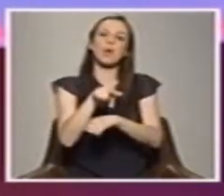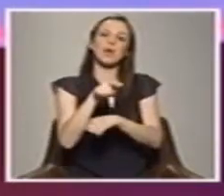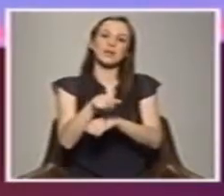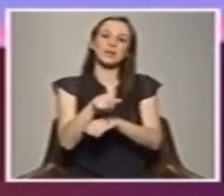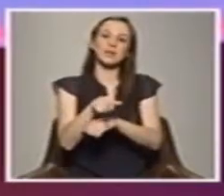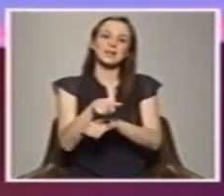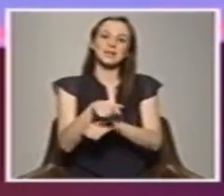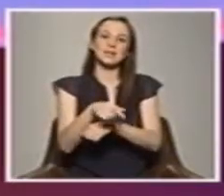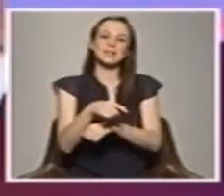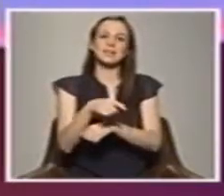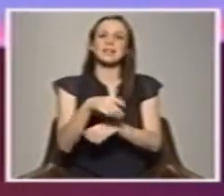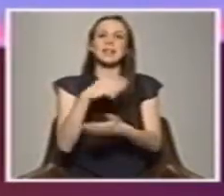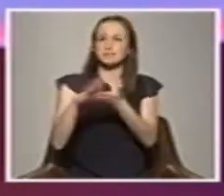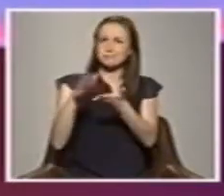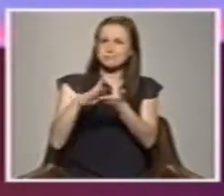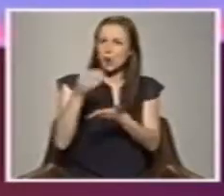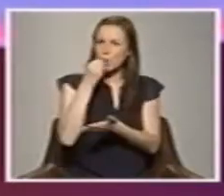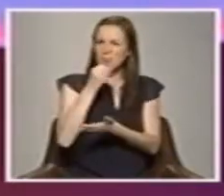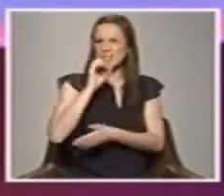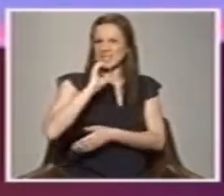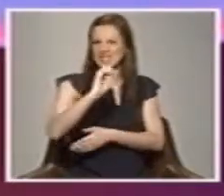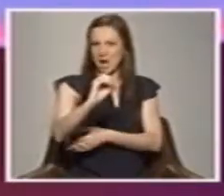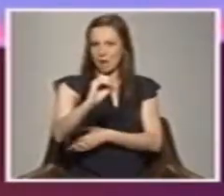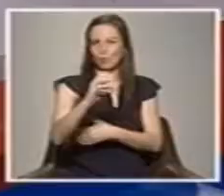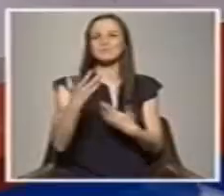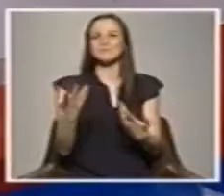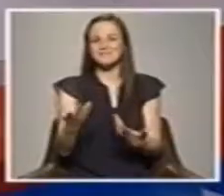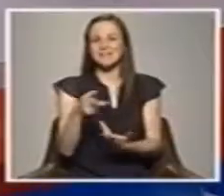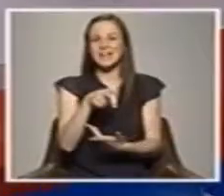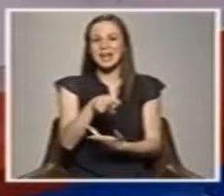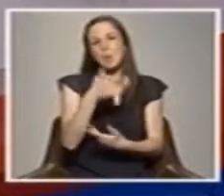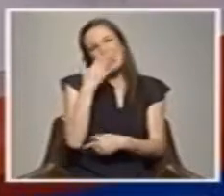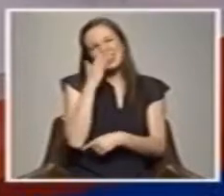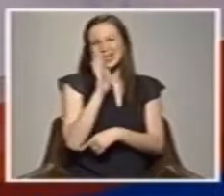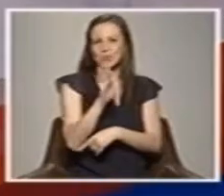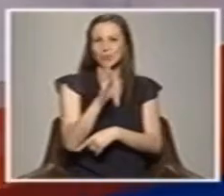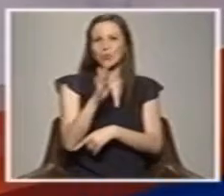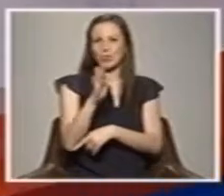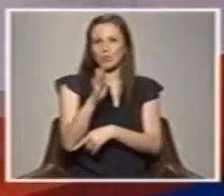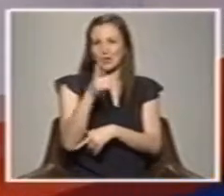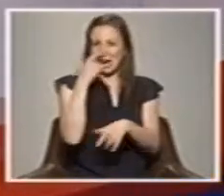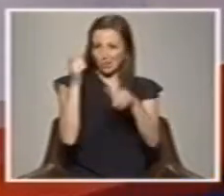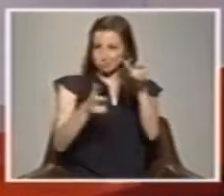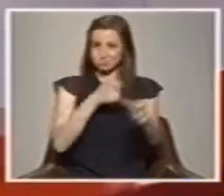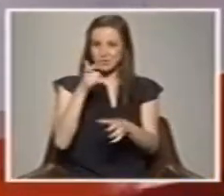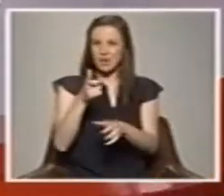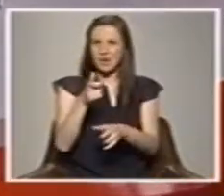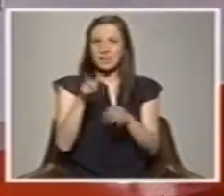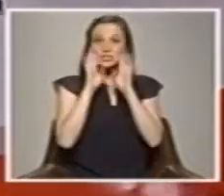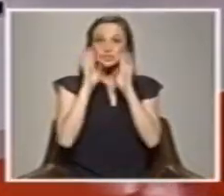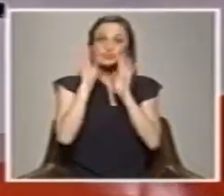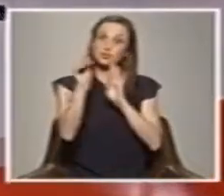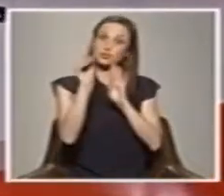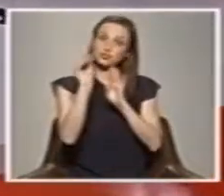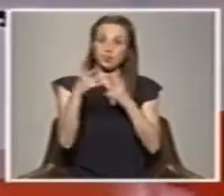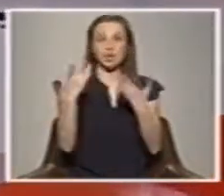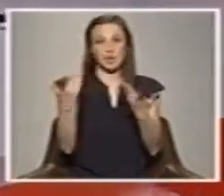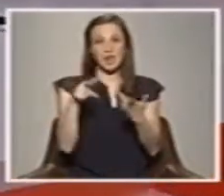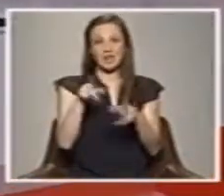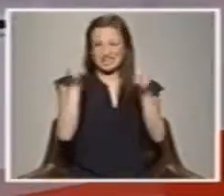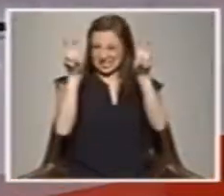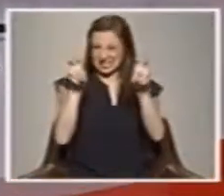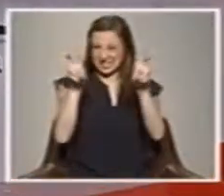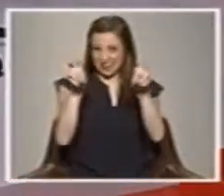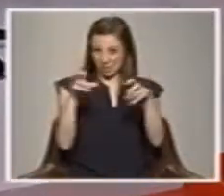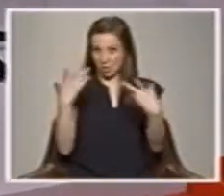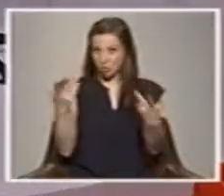cidadania, zero desperdício, que é uma atitude de cidadania onde pretendemos precisamente chamar a atenção desta temática